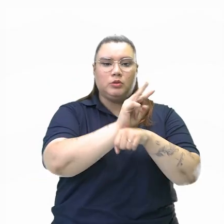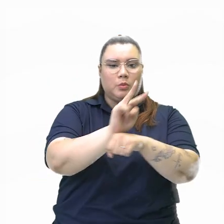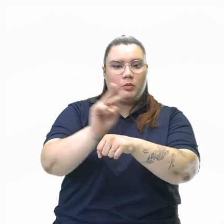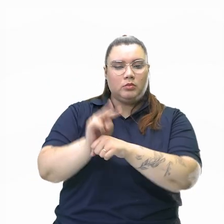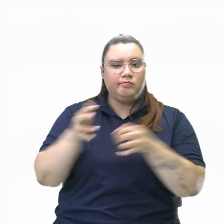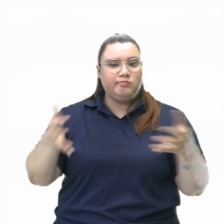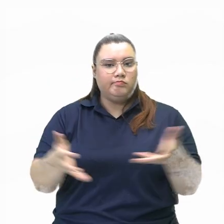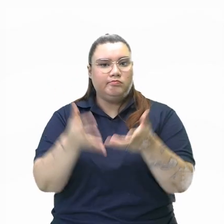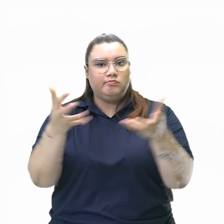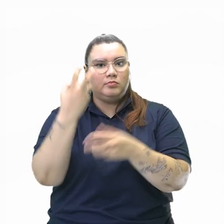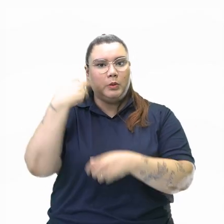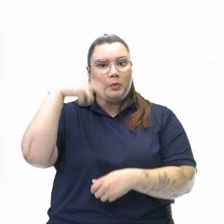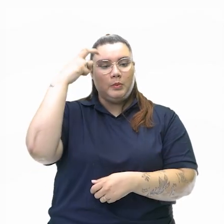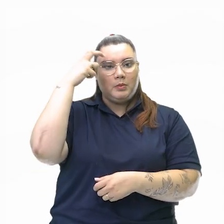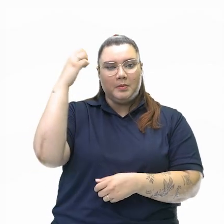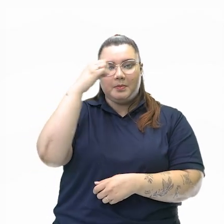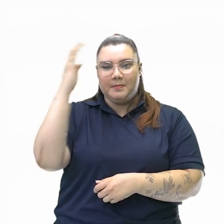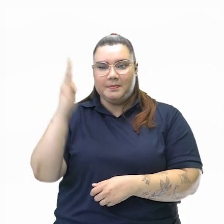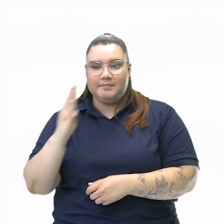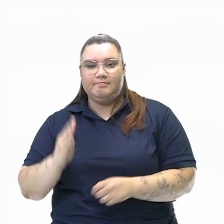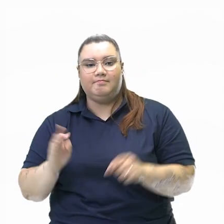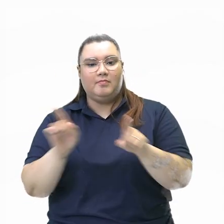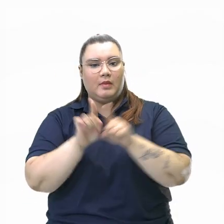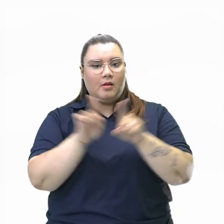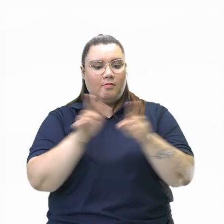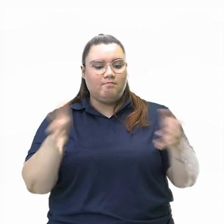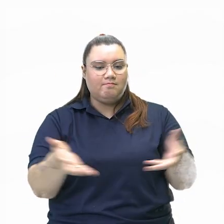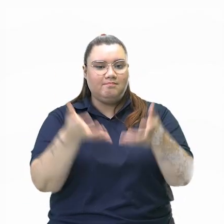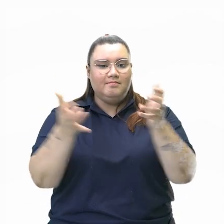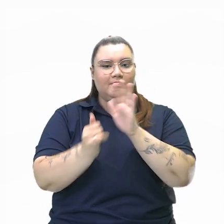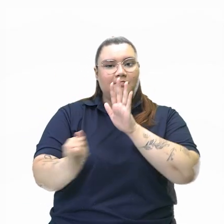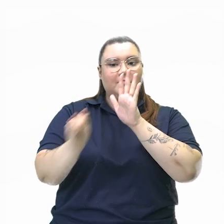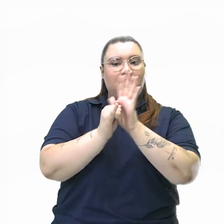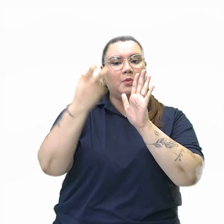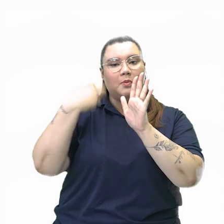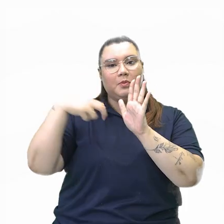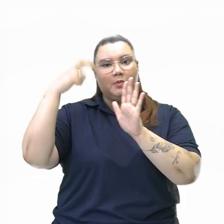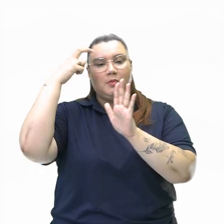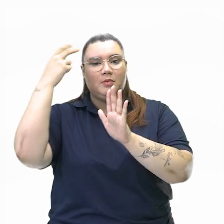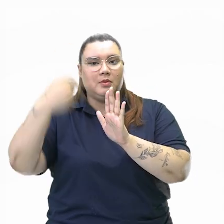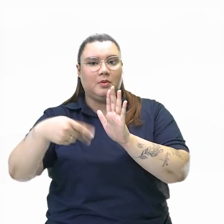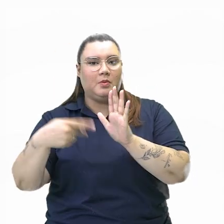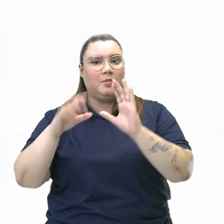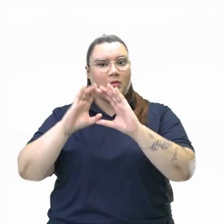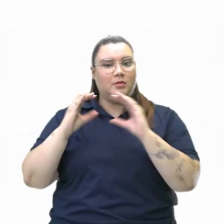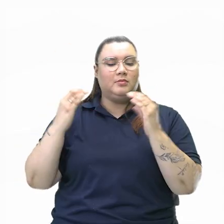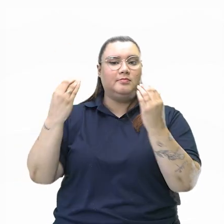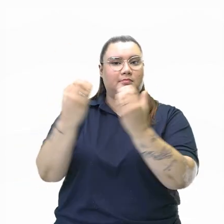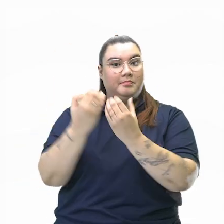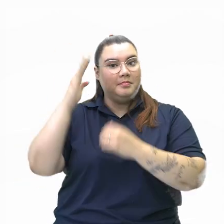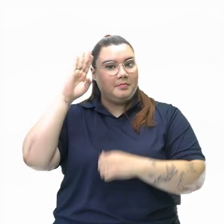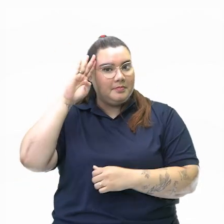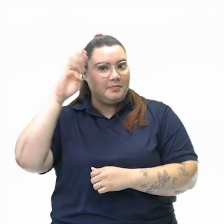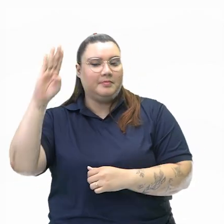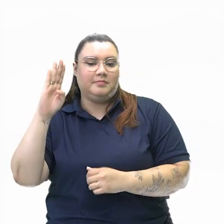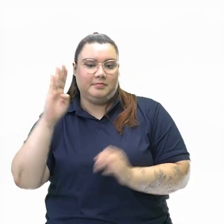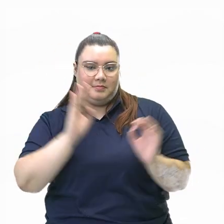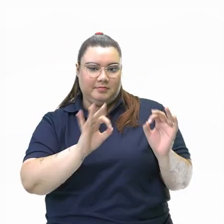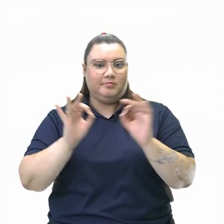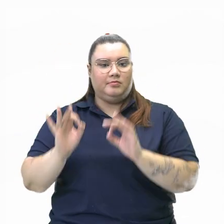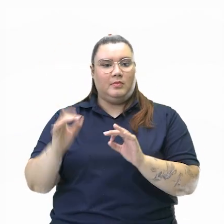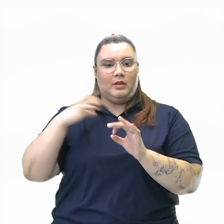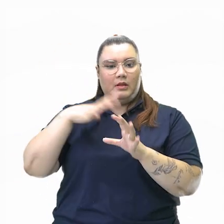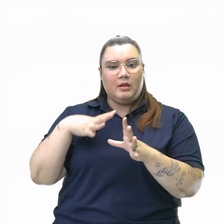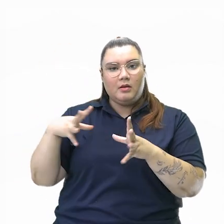promoção da cultura brasileira, vai fortalecer a nossa identidade cultural, principalmente das comunidades onde elas